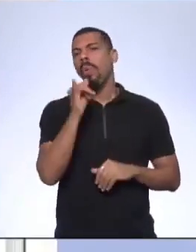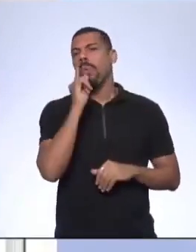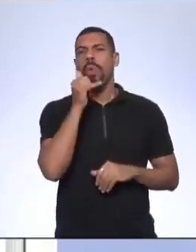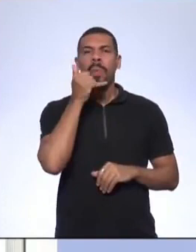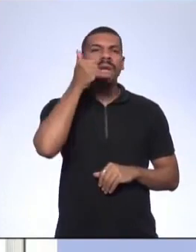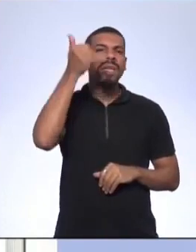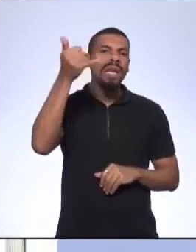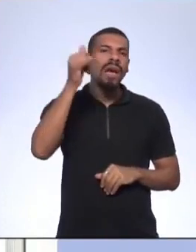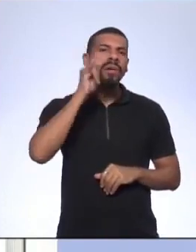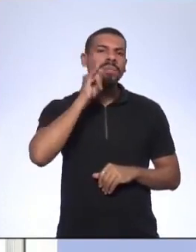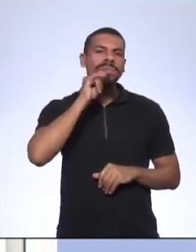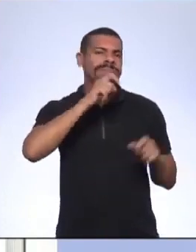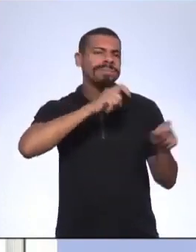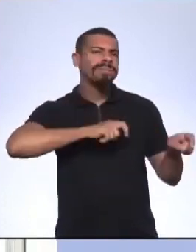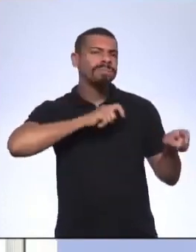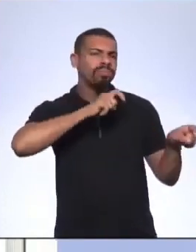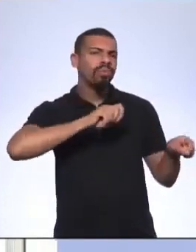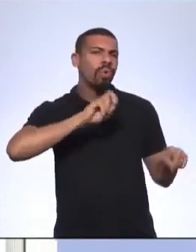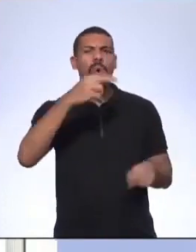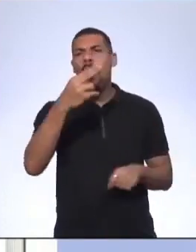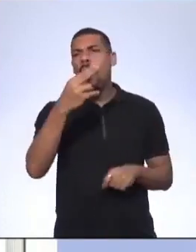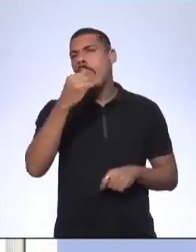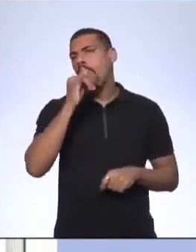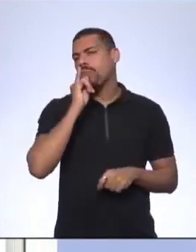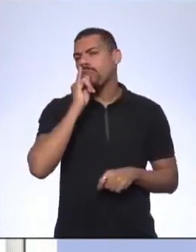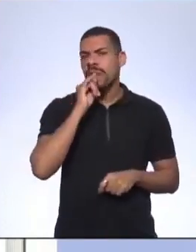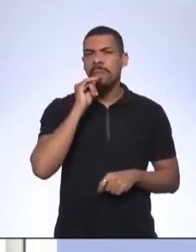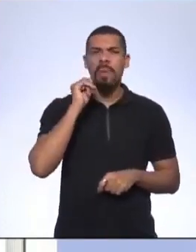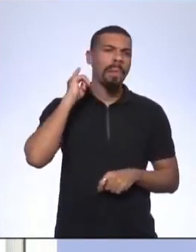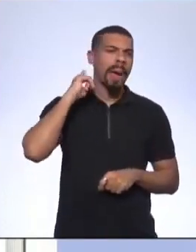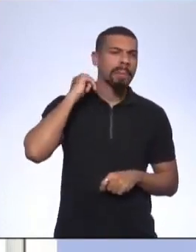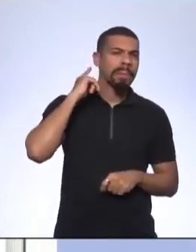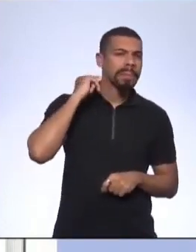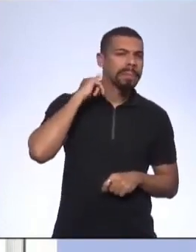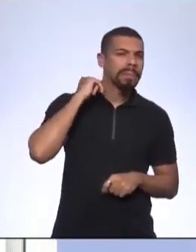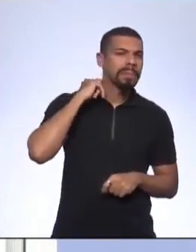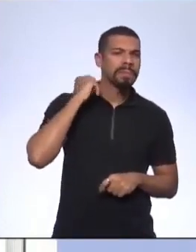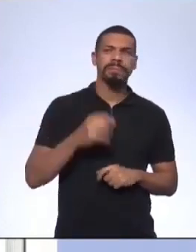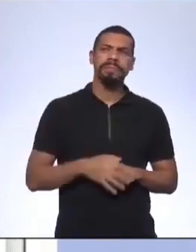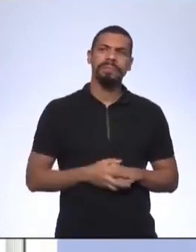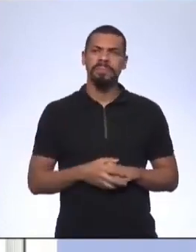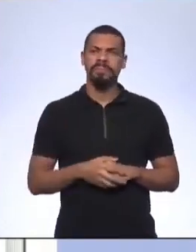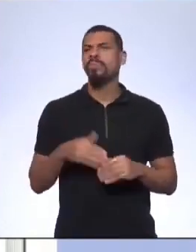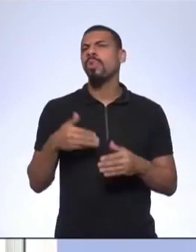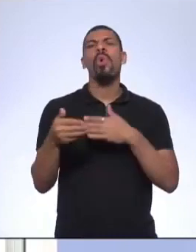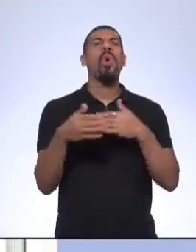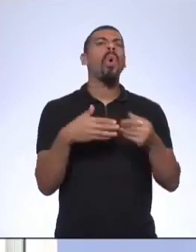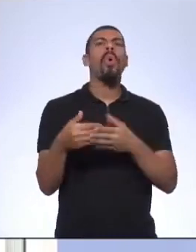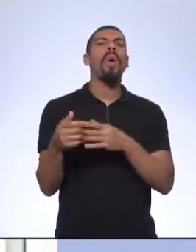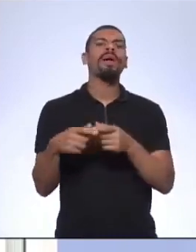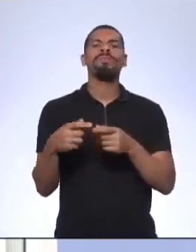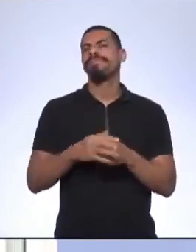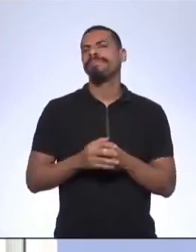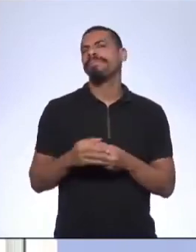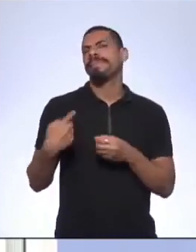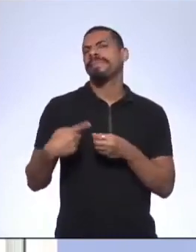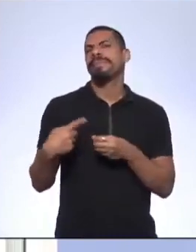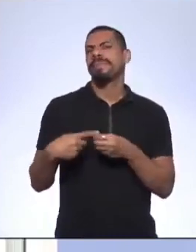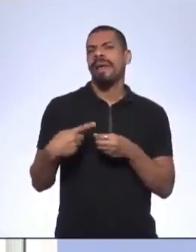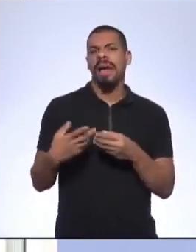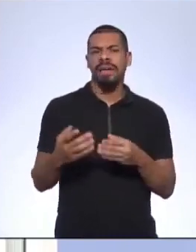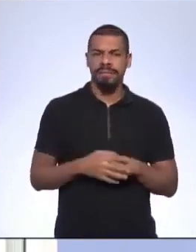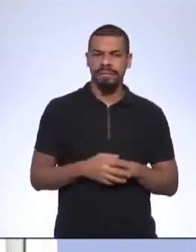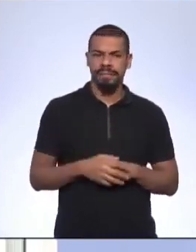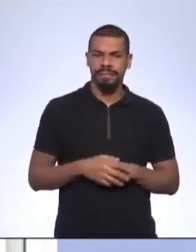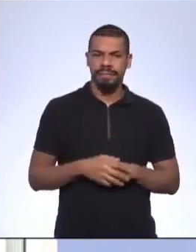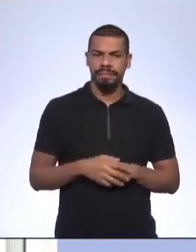pessoa lá no interiorzão, ou lá para Minas Gerais, ou sei lá, fala uma cidade aí que está bem em cima da